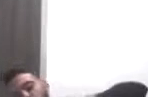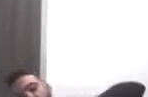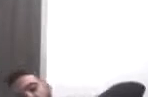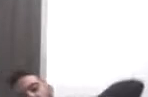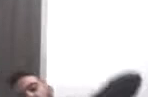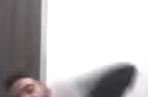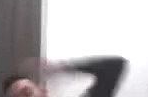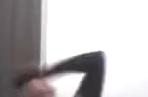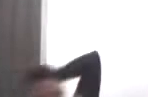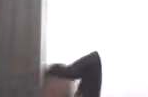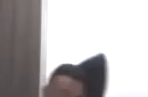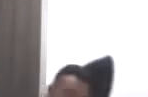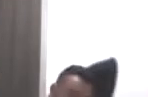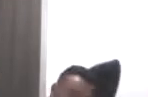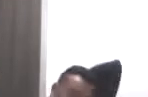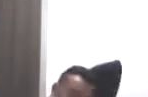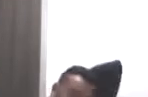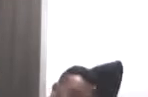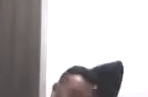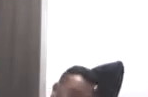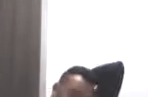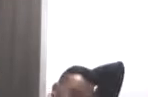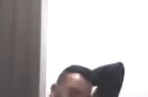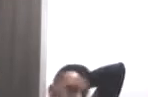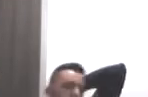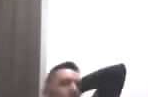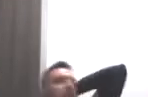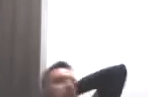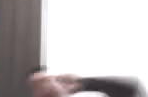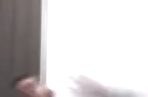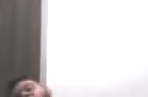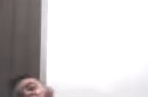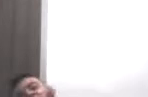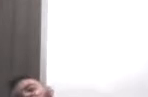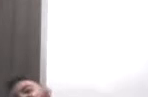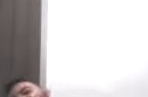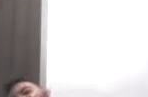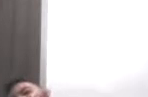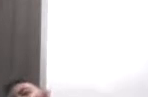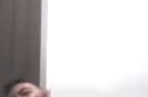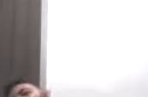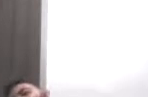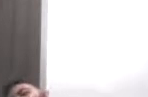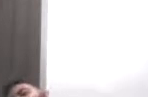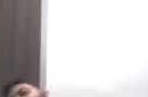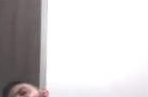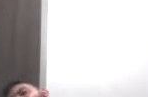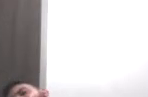eles estão divididos basicamente nessas três partes aí, né? Que